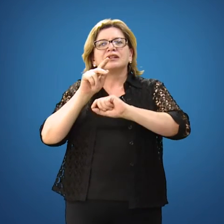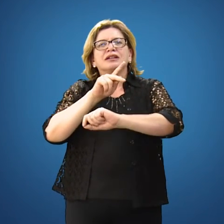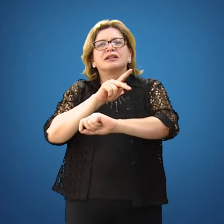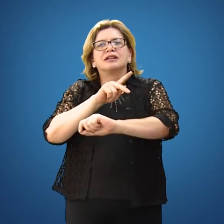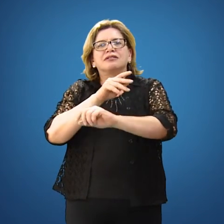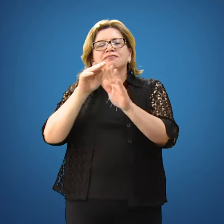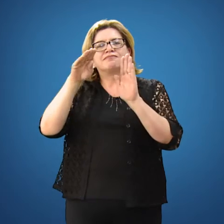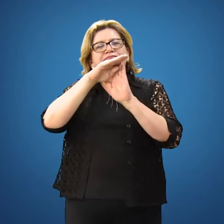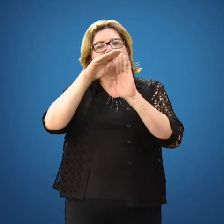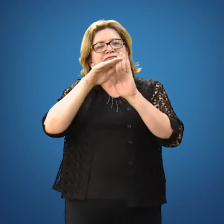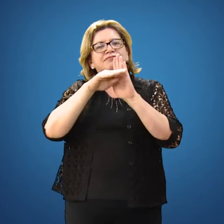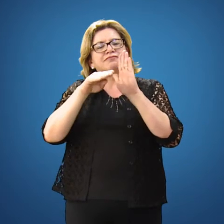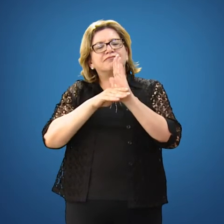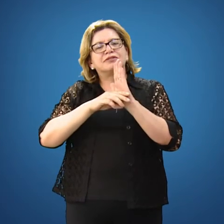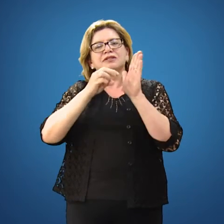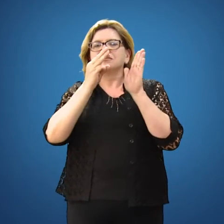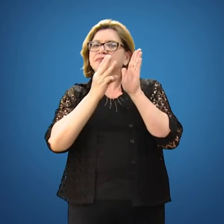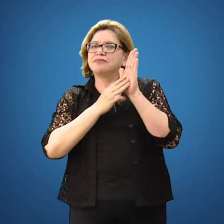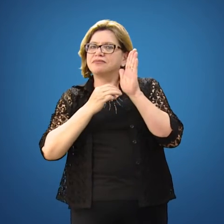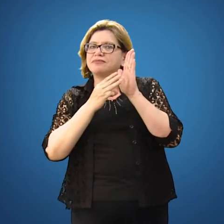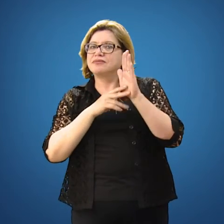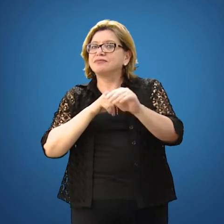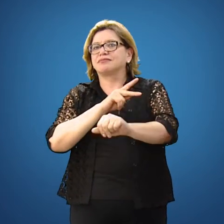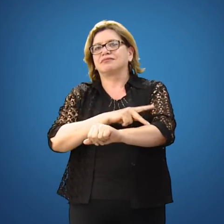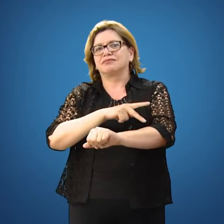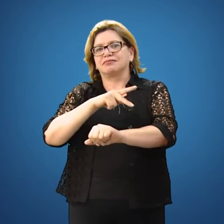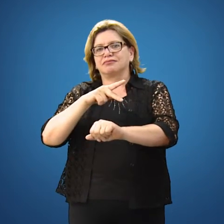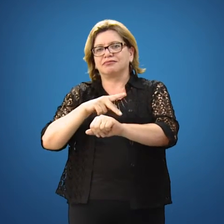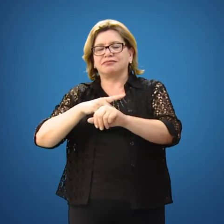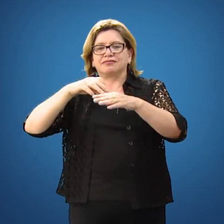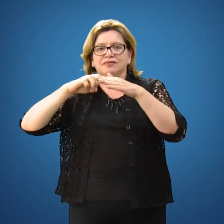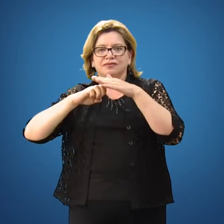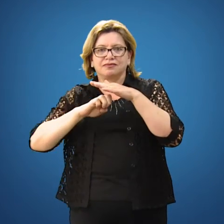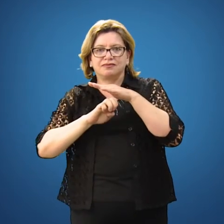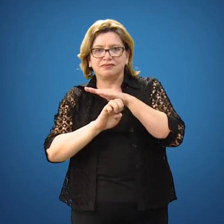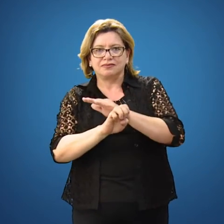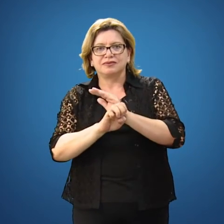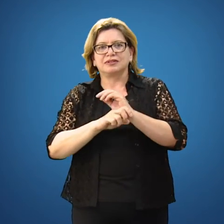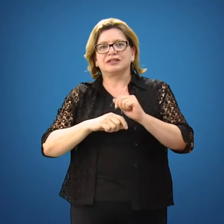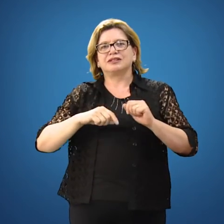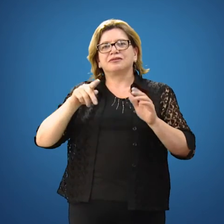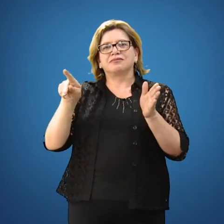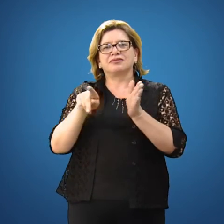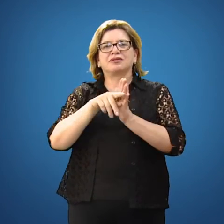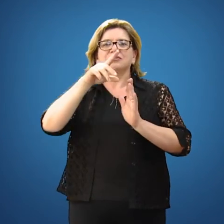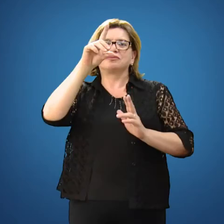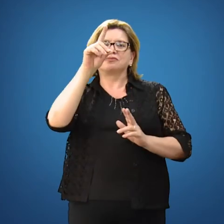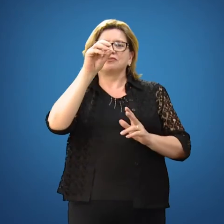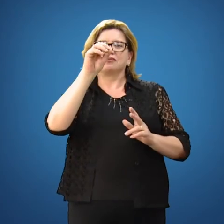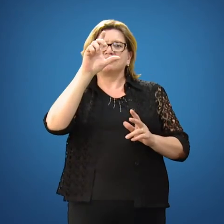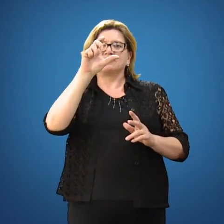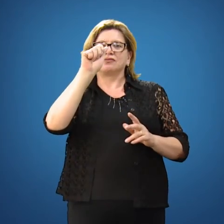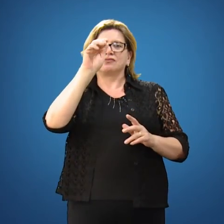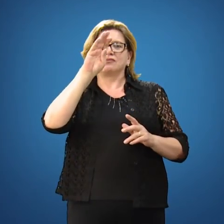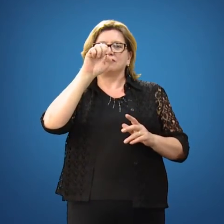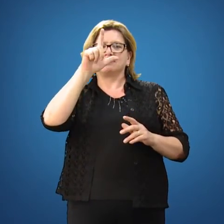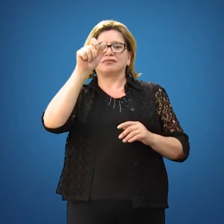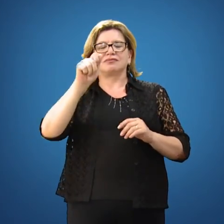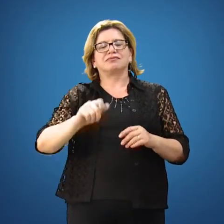essa proposta metodológica da pedagogia empreendedora segundo Fernando Dolabella.